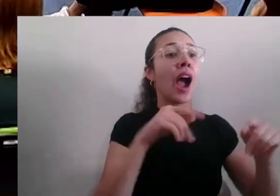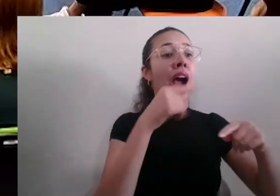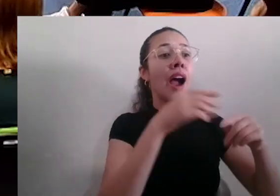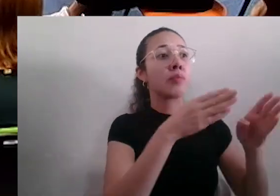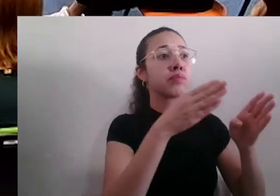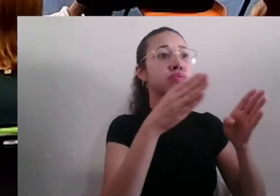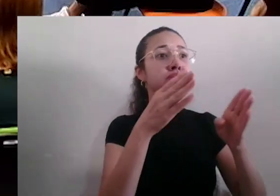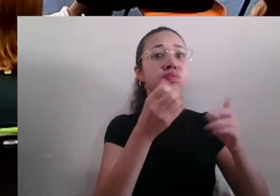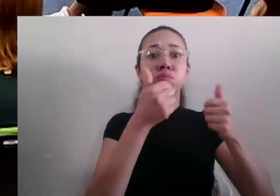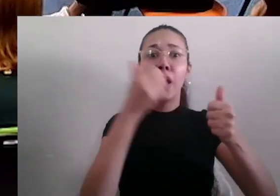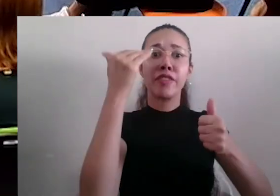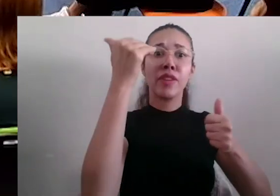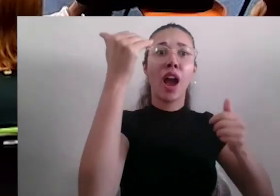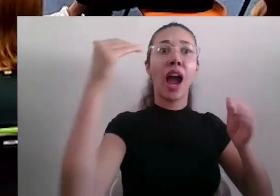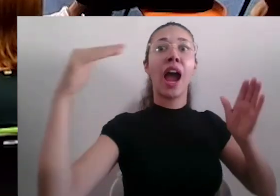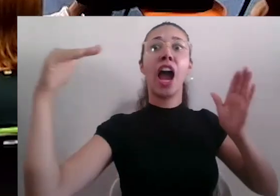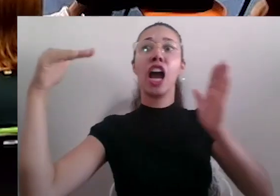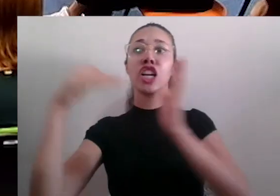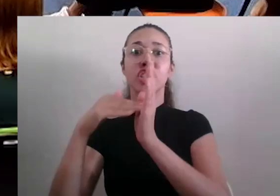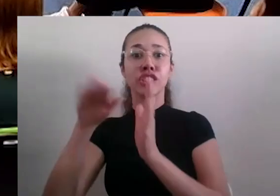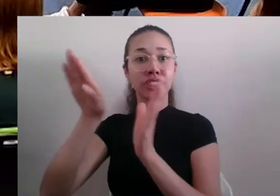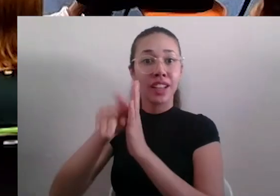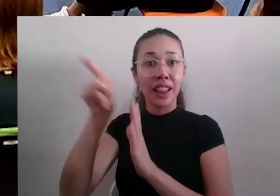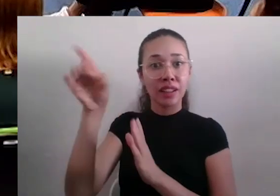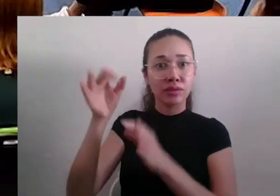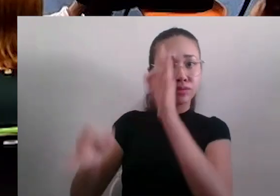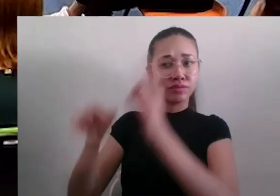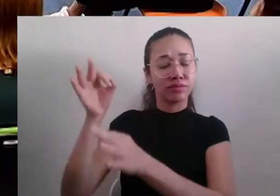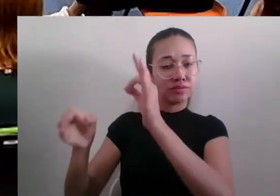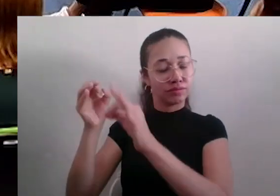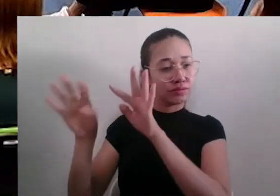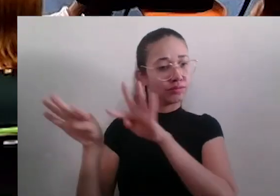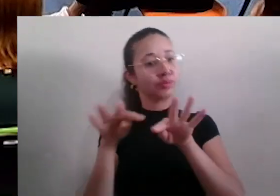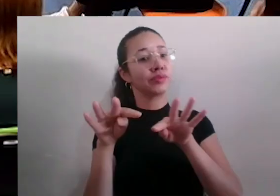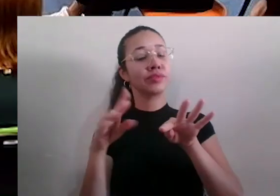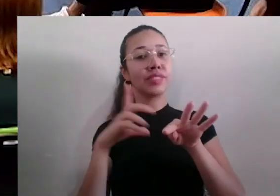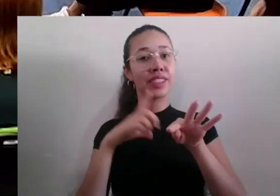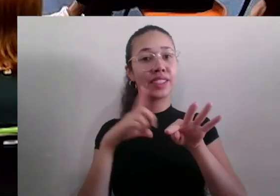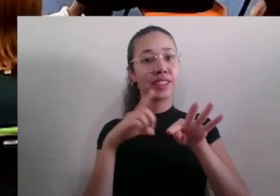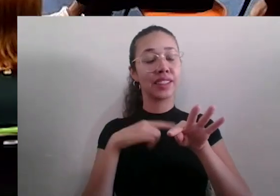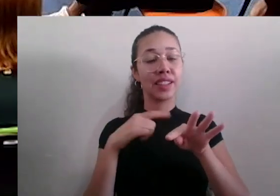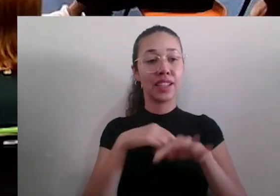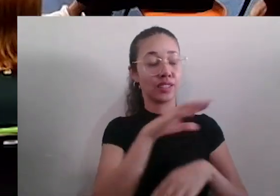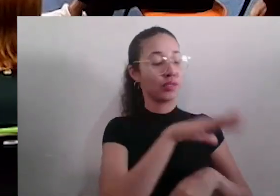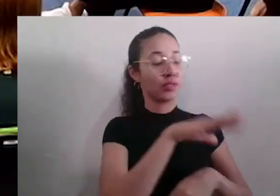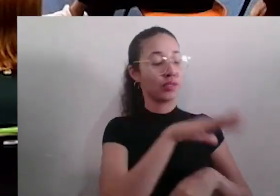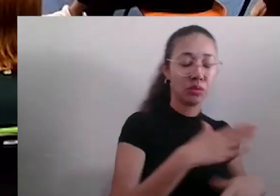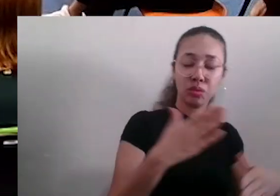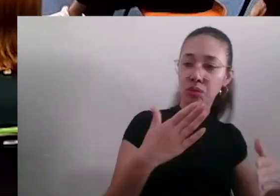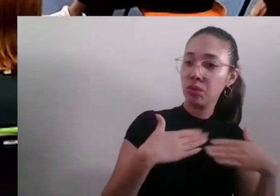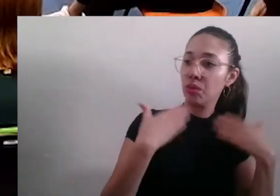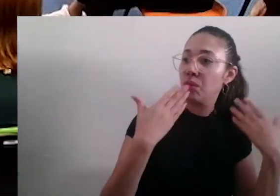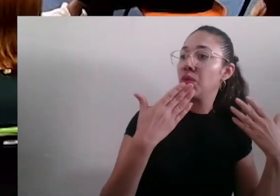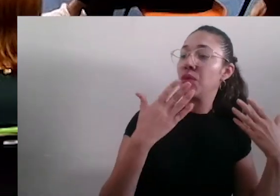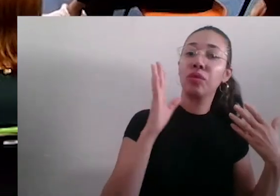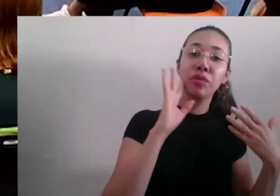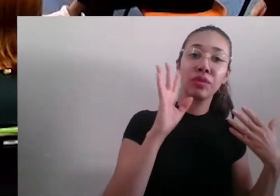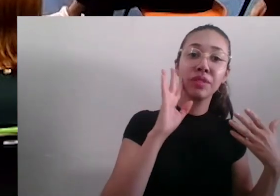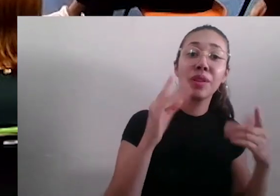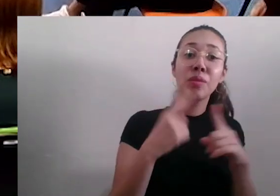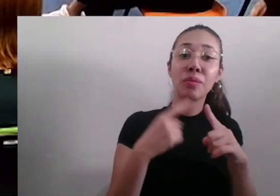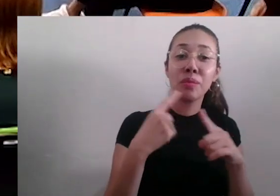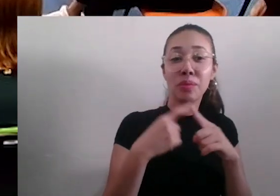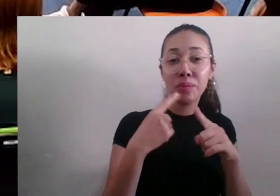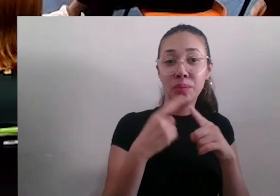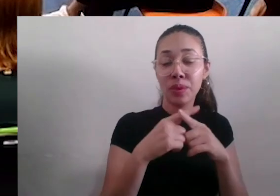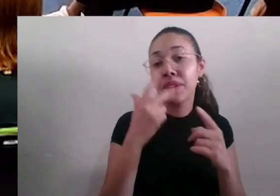uma surpresa e foi uma grata Surpresa porque eh porque justamente como é uma caixa preta eh